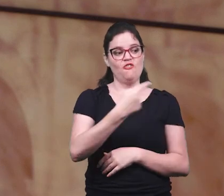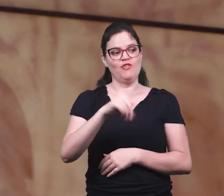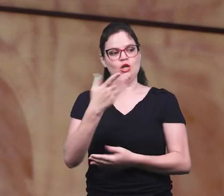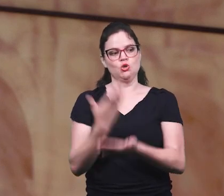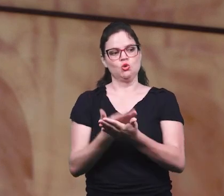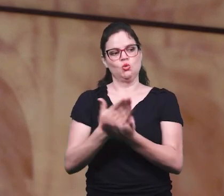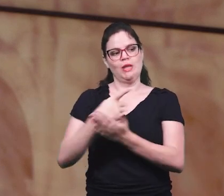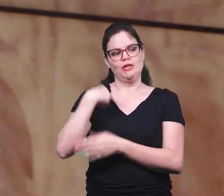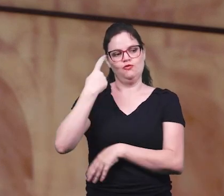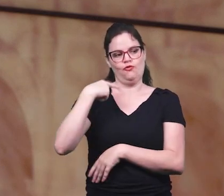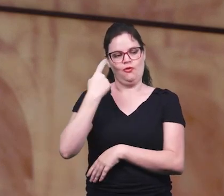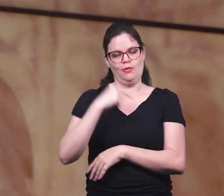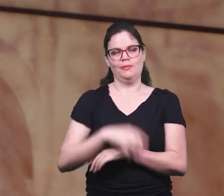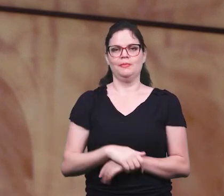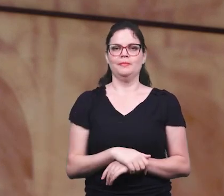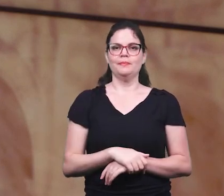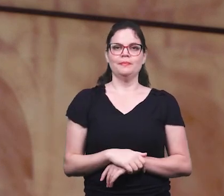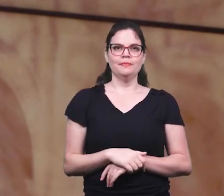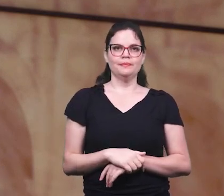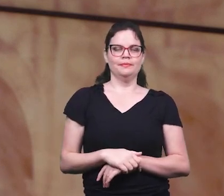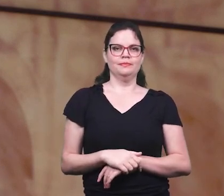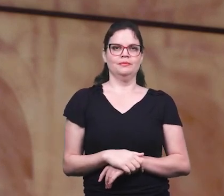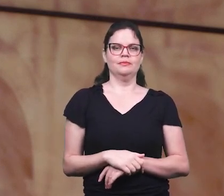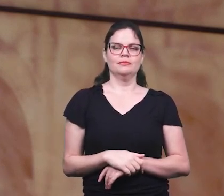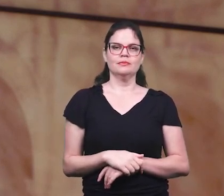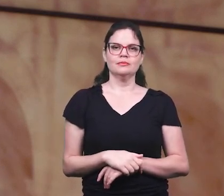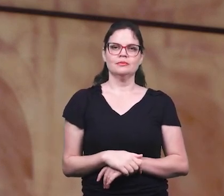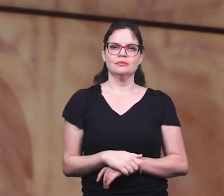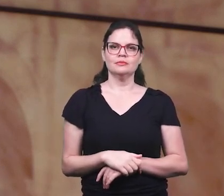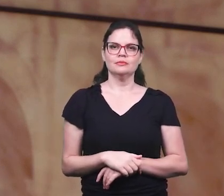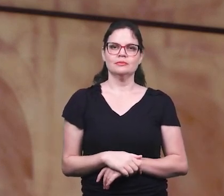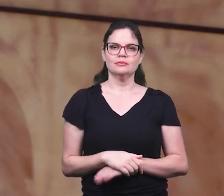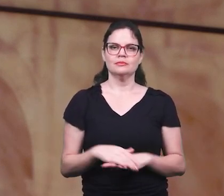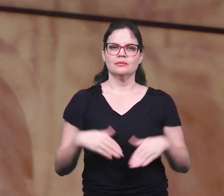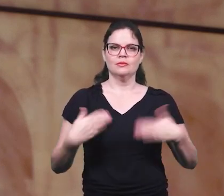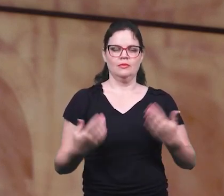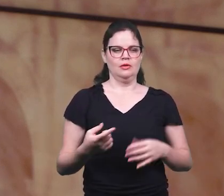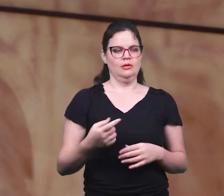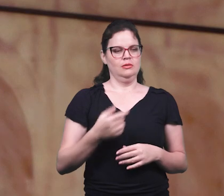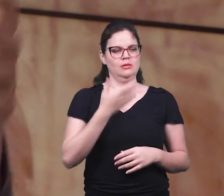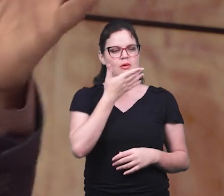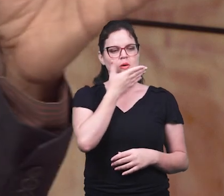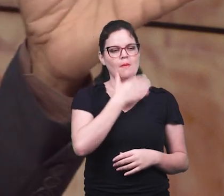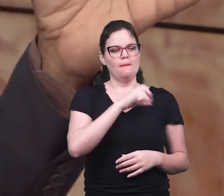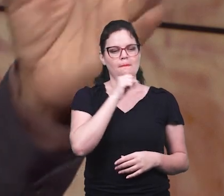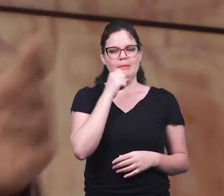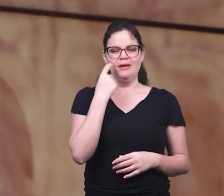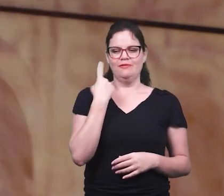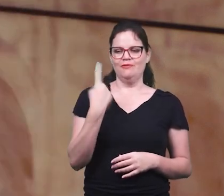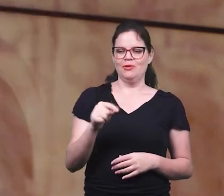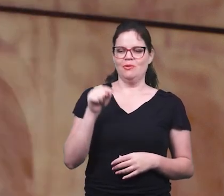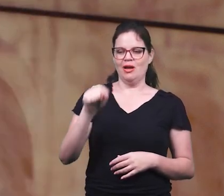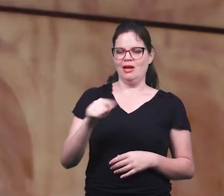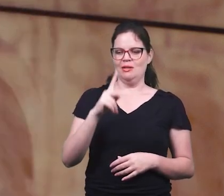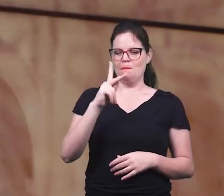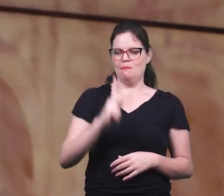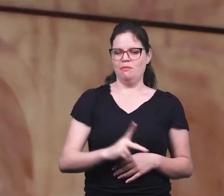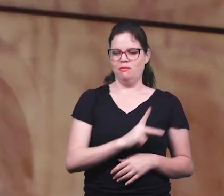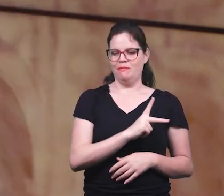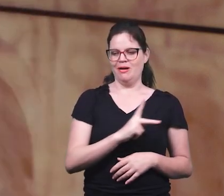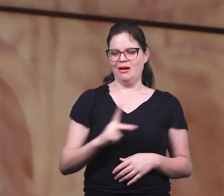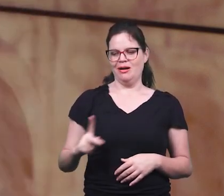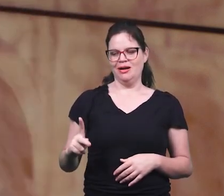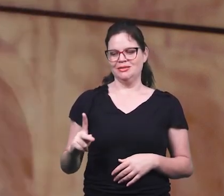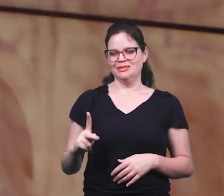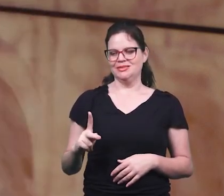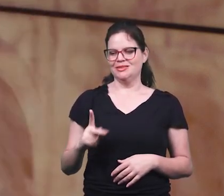advogado. Quando o pai dele viu ele assim, com monge, aquele capuz dali, o pai ficou decepcionado. O